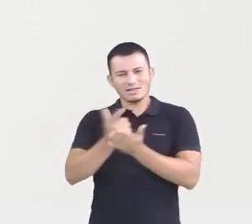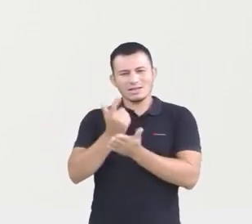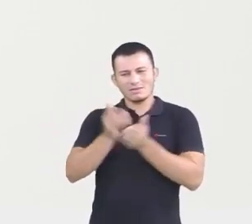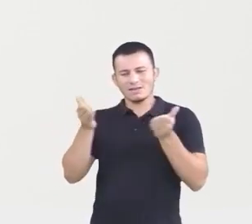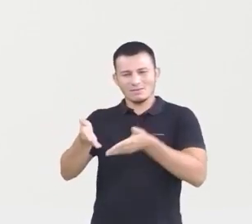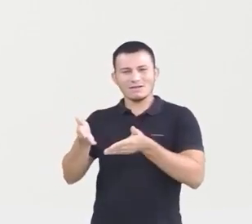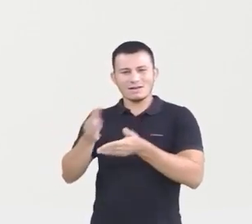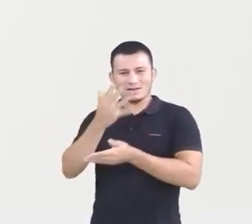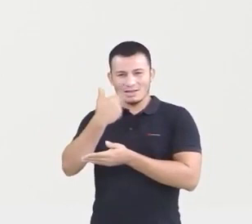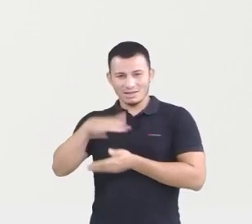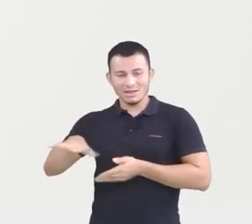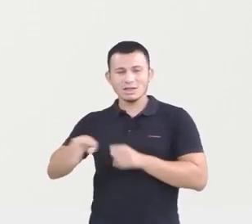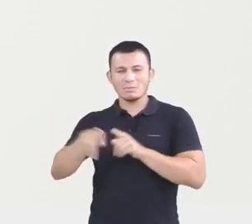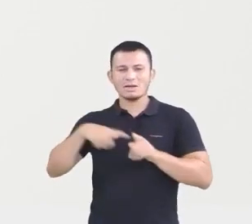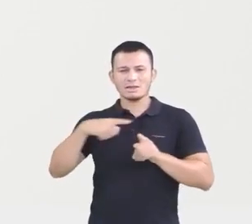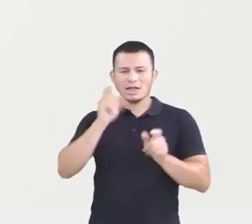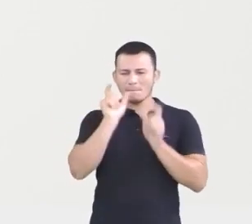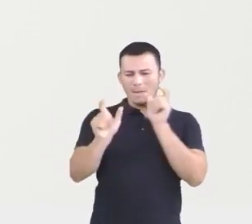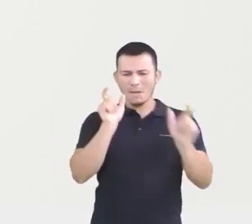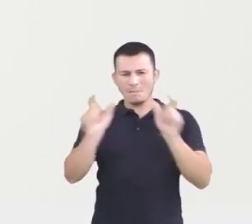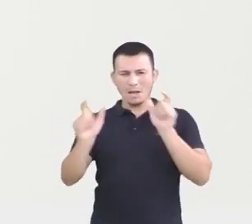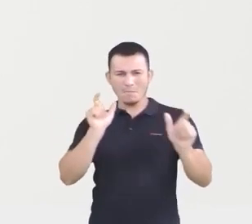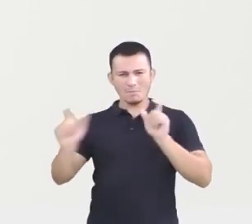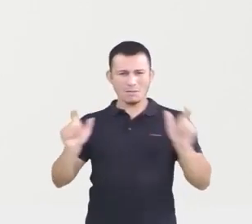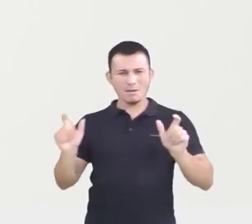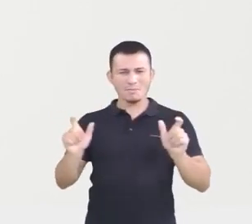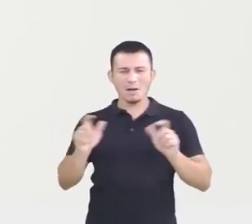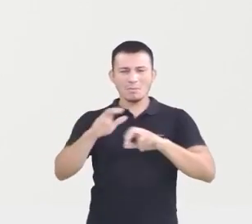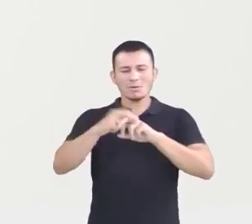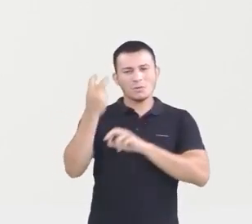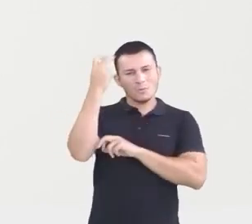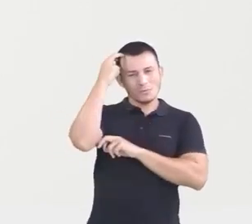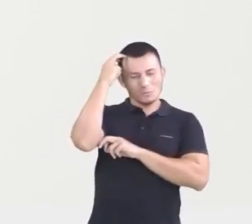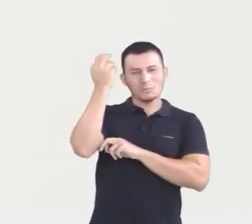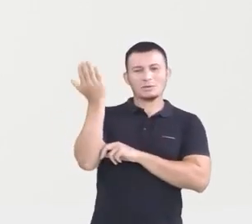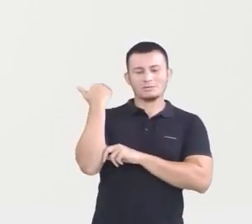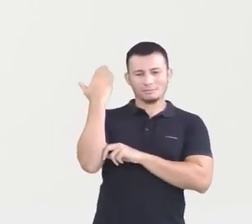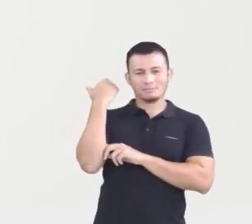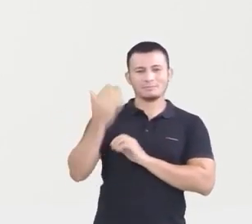assuntos, criticando a cultura da época. Alice,